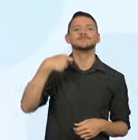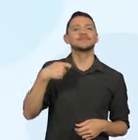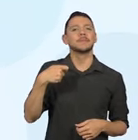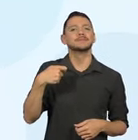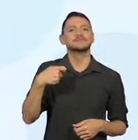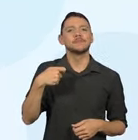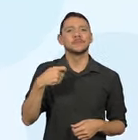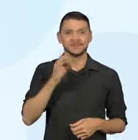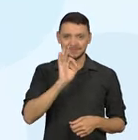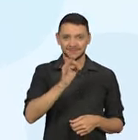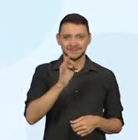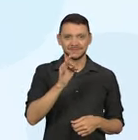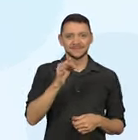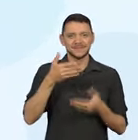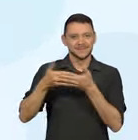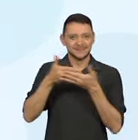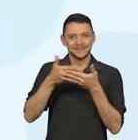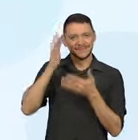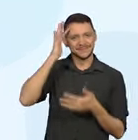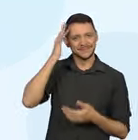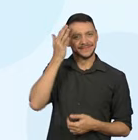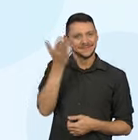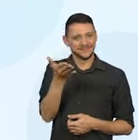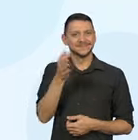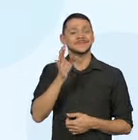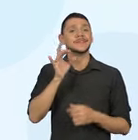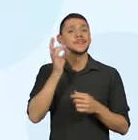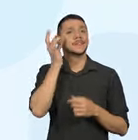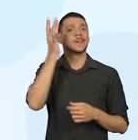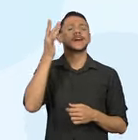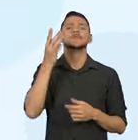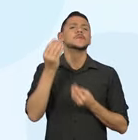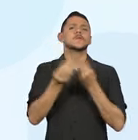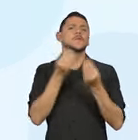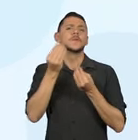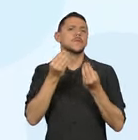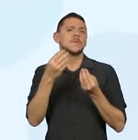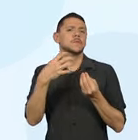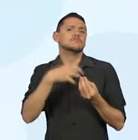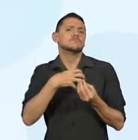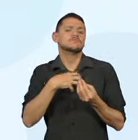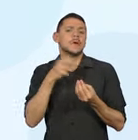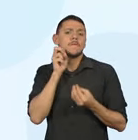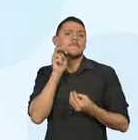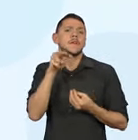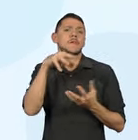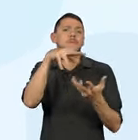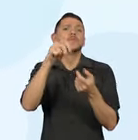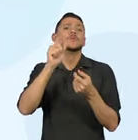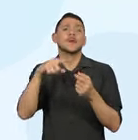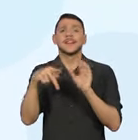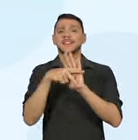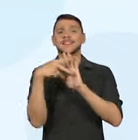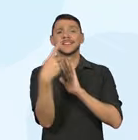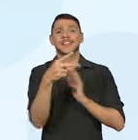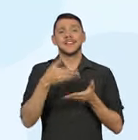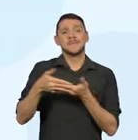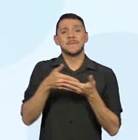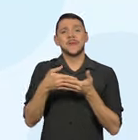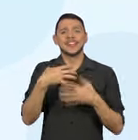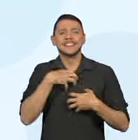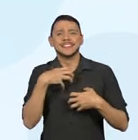que ele pensa, né? Afinal de contas, ele conhece o mundo pelos sentidos dele. Agora vamos